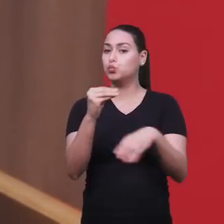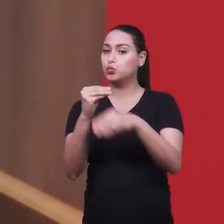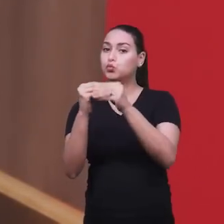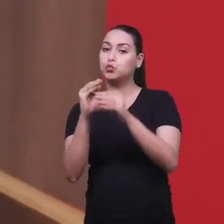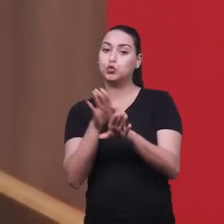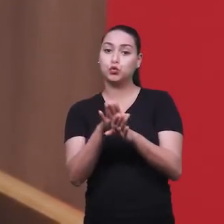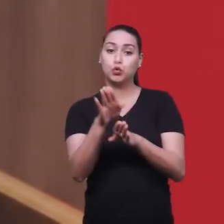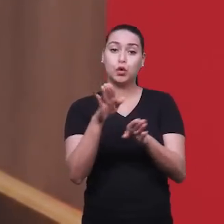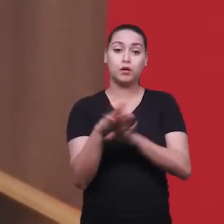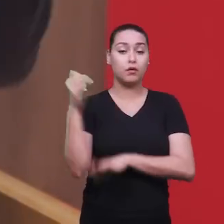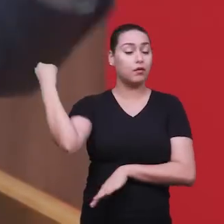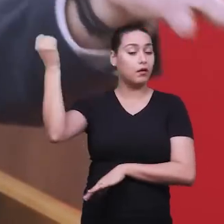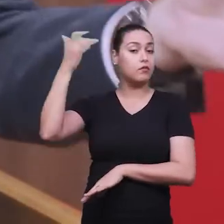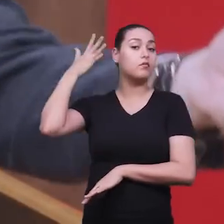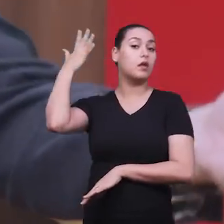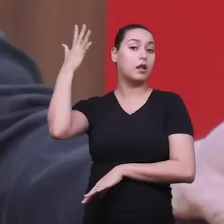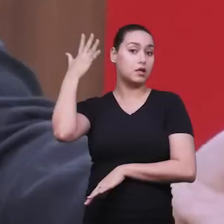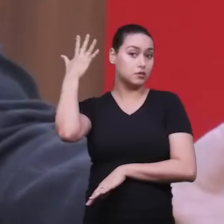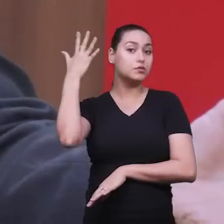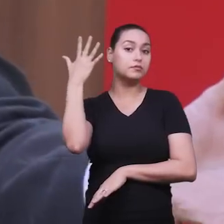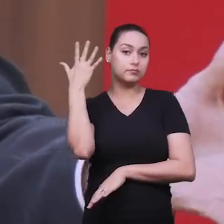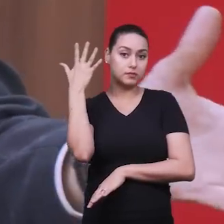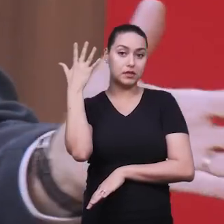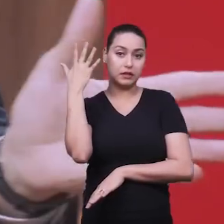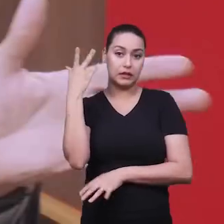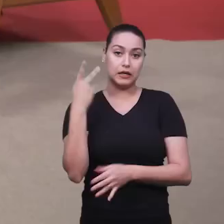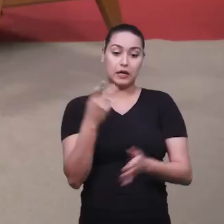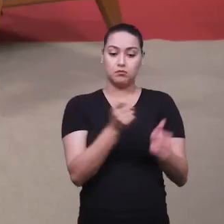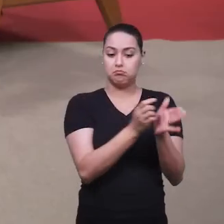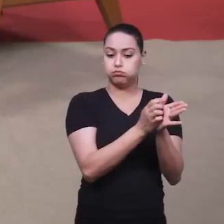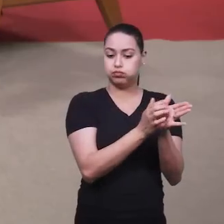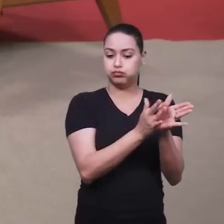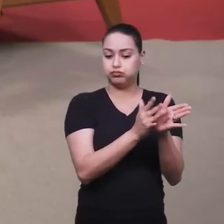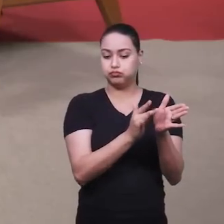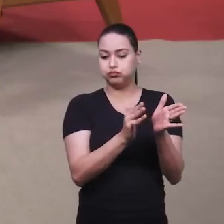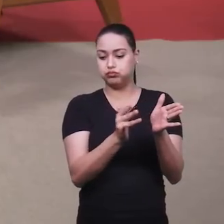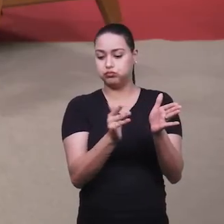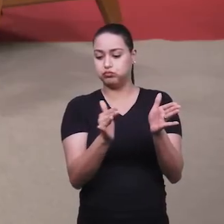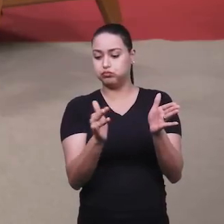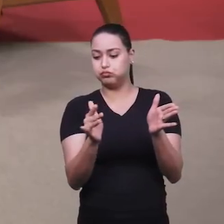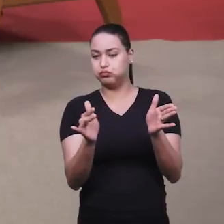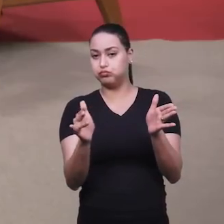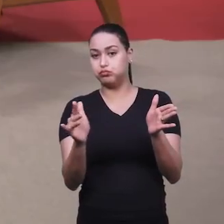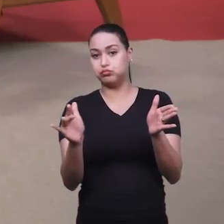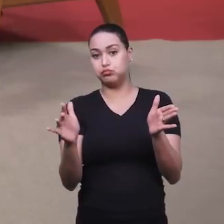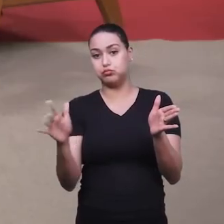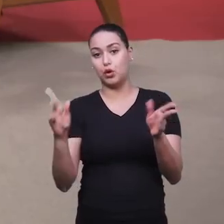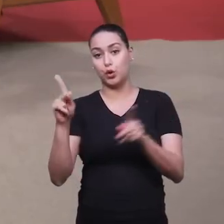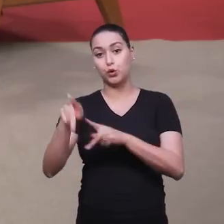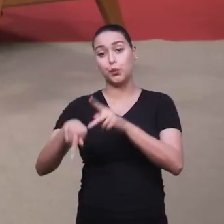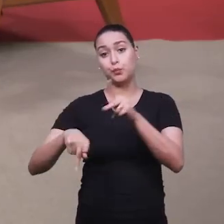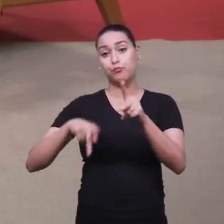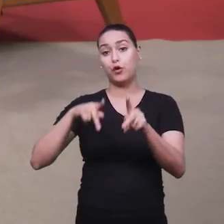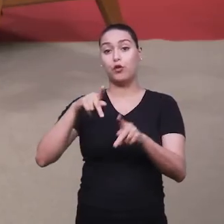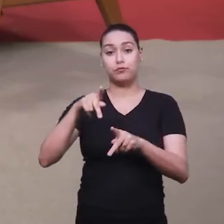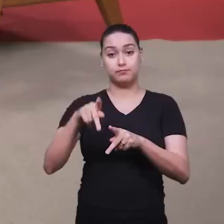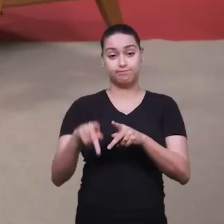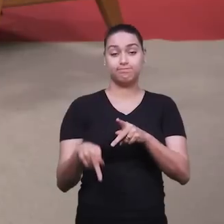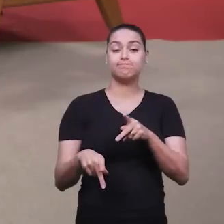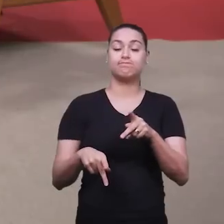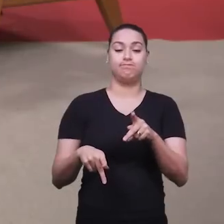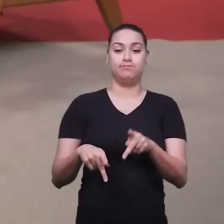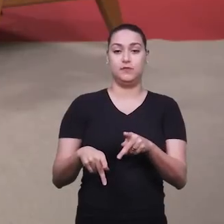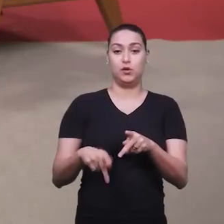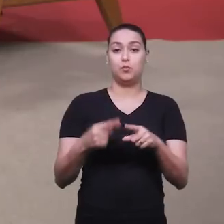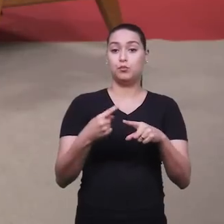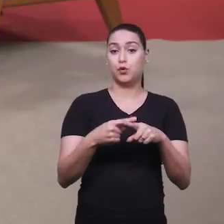de orientações ou de revelações que acompanhariam o povo naquela jornada